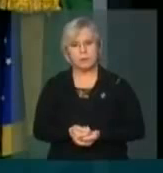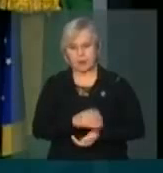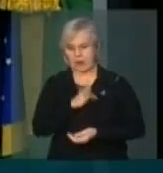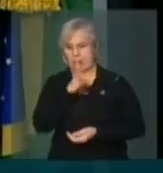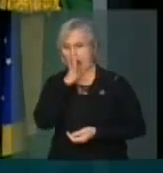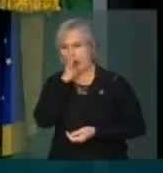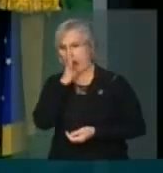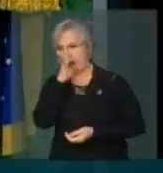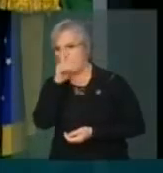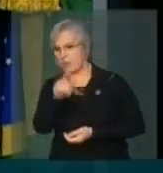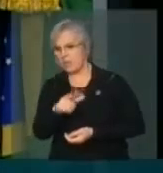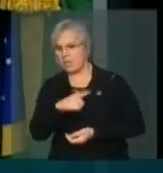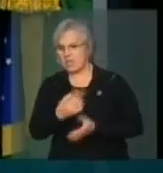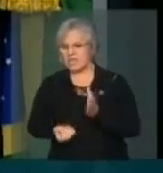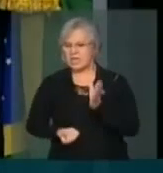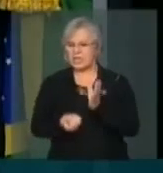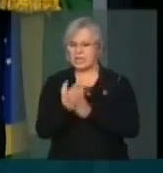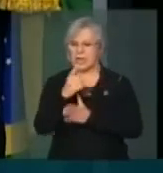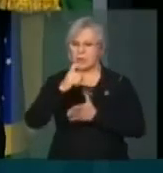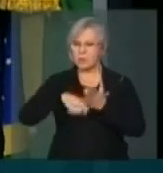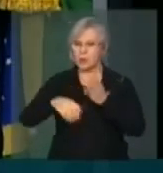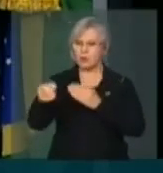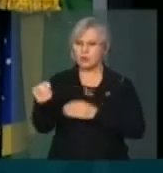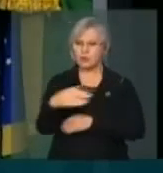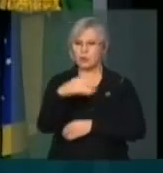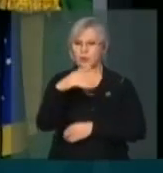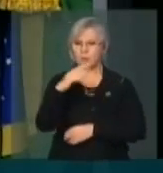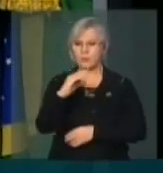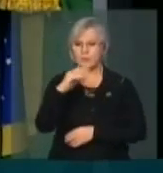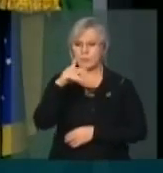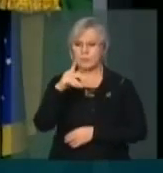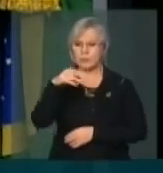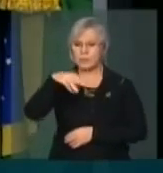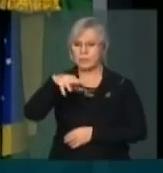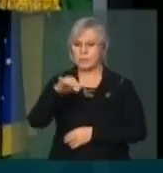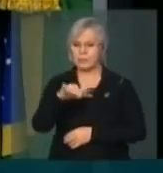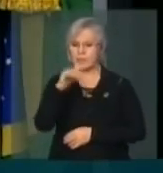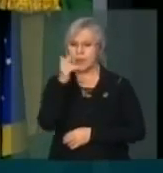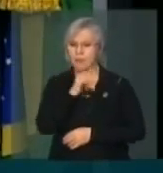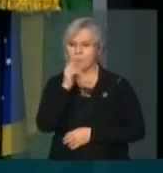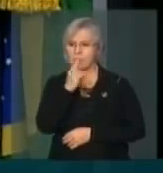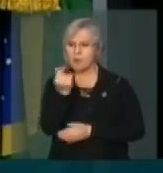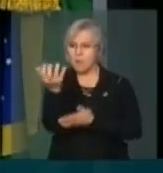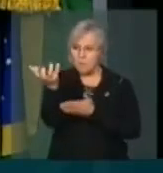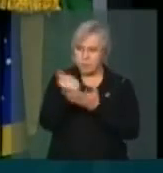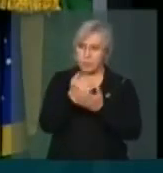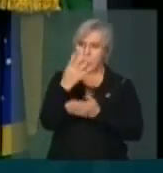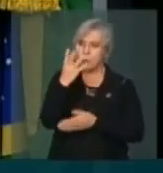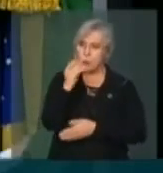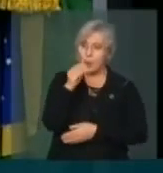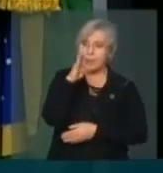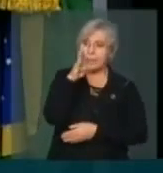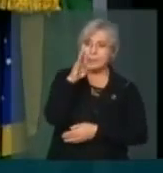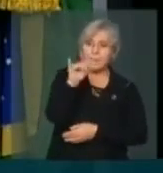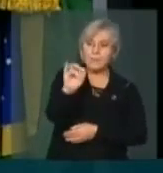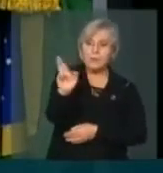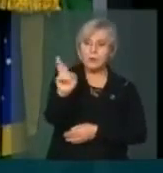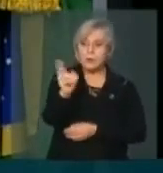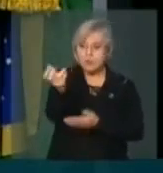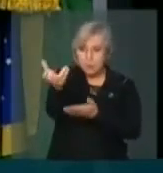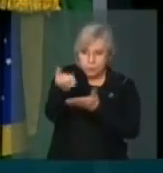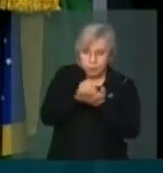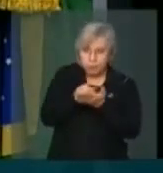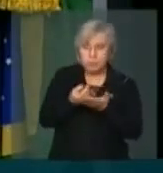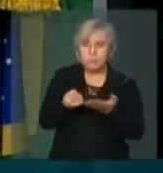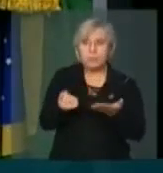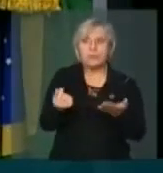Ameaça-se criar um novo imposto, a CPMF, para se arrecadar em torno de 40 bilhões de reais.